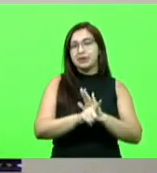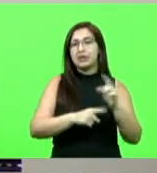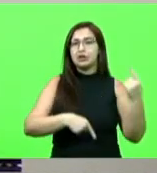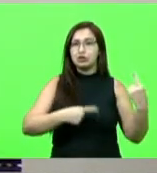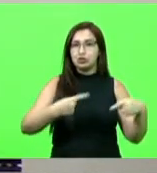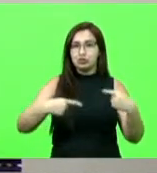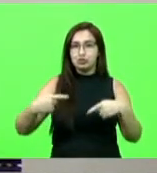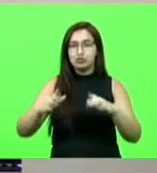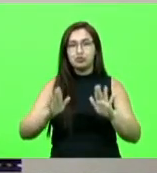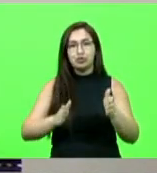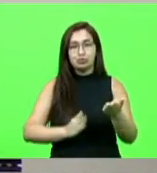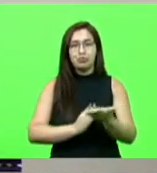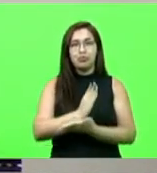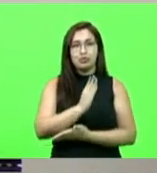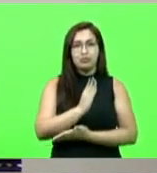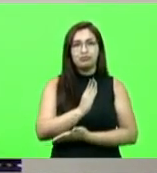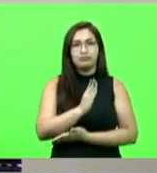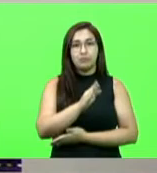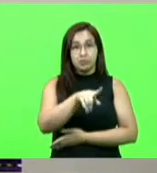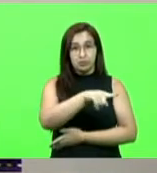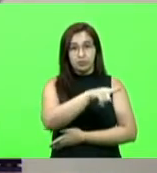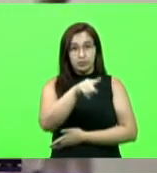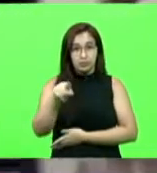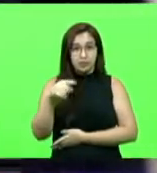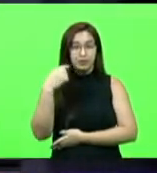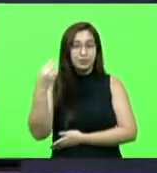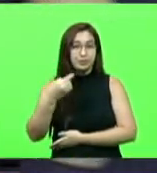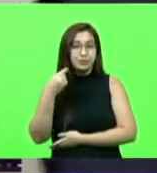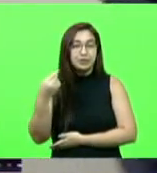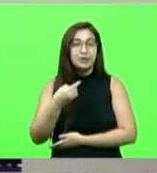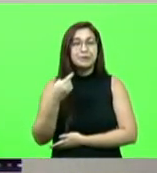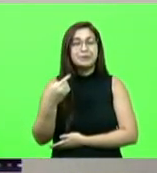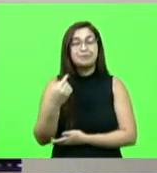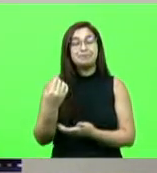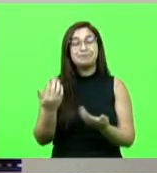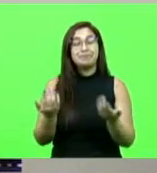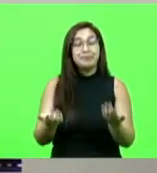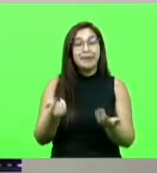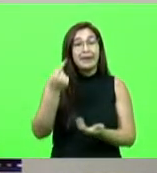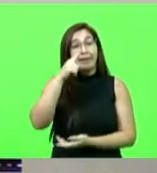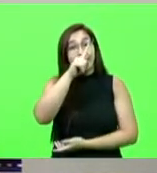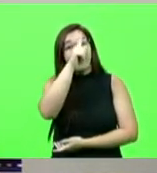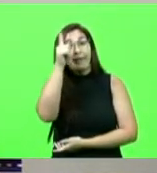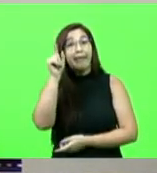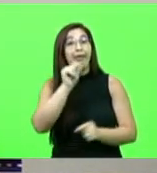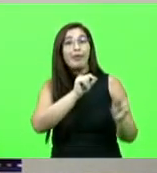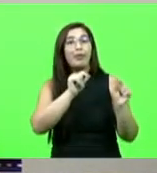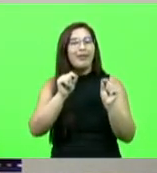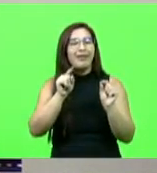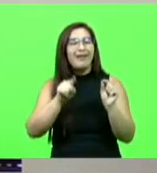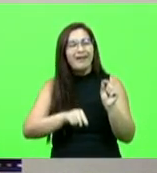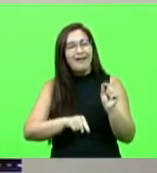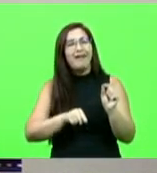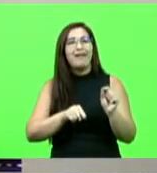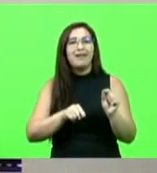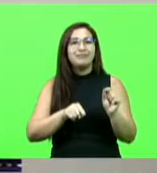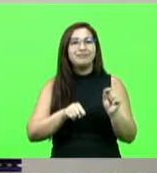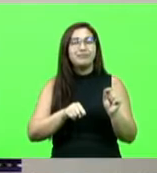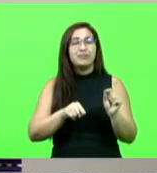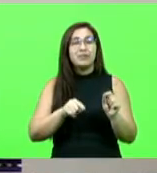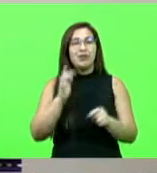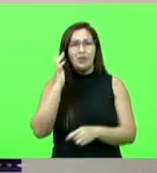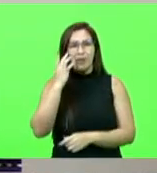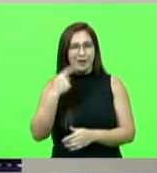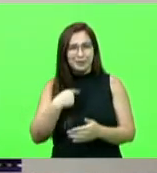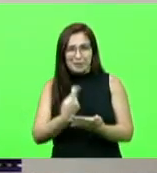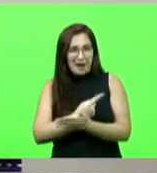discutido, aprovado pelos senhores deputados, e a ideia, inclusive, se eu não estou